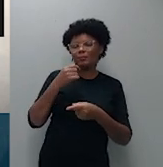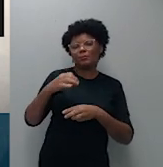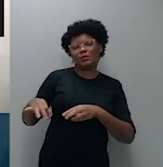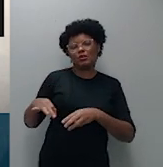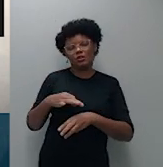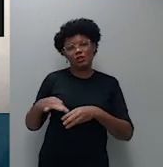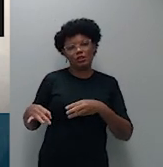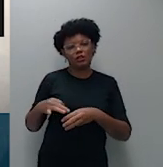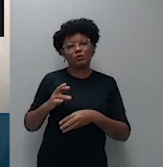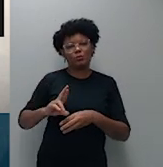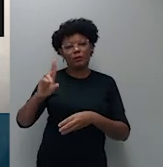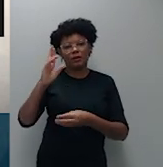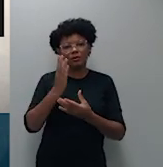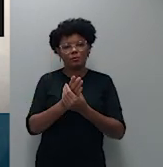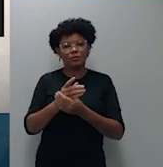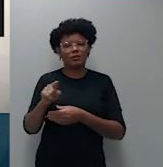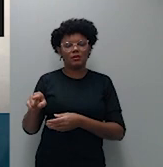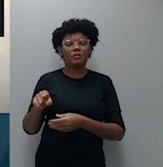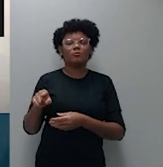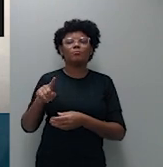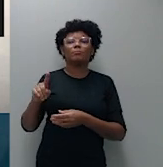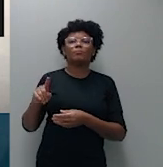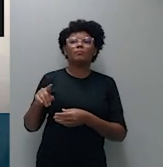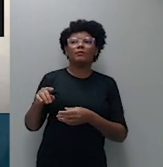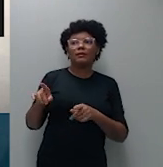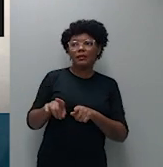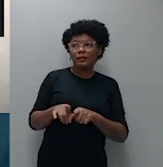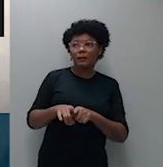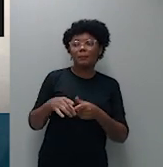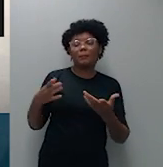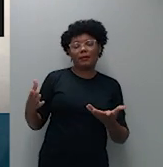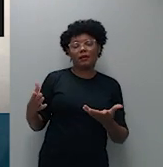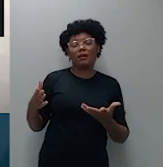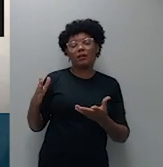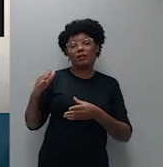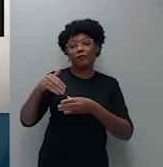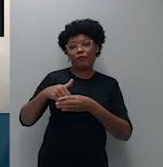fotos antagônicos que